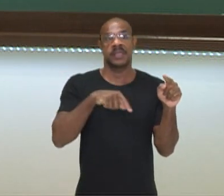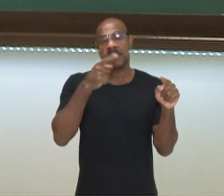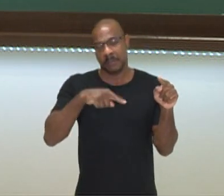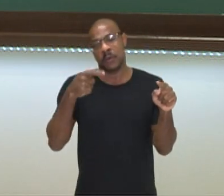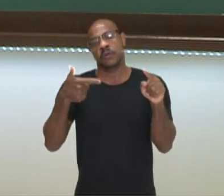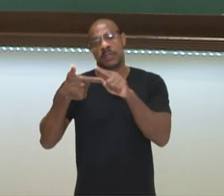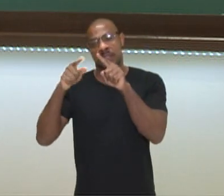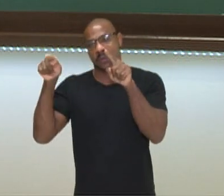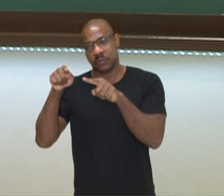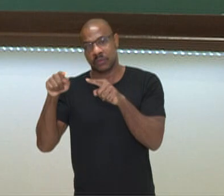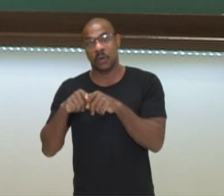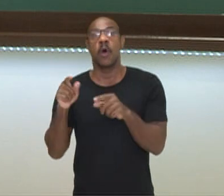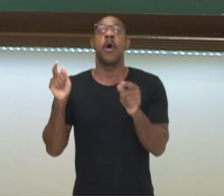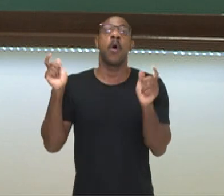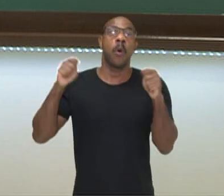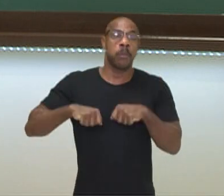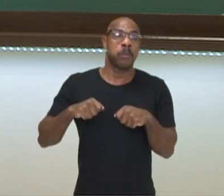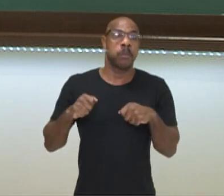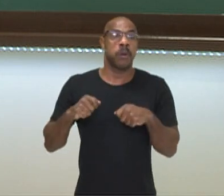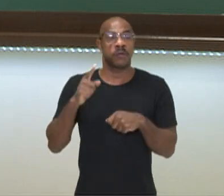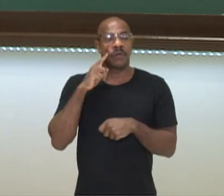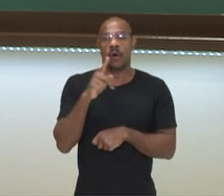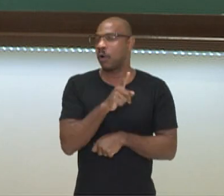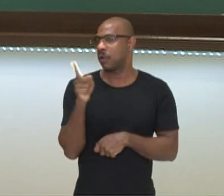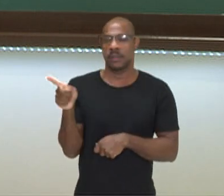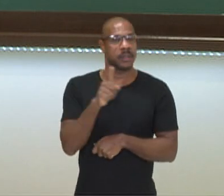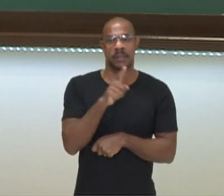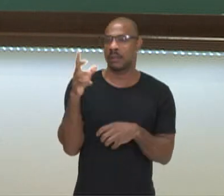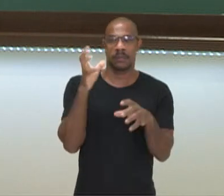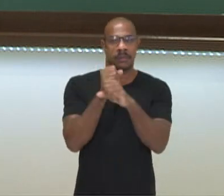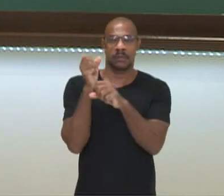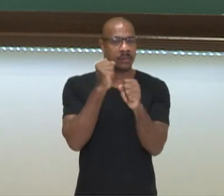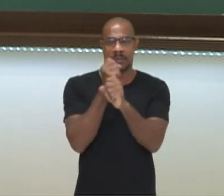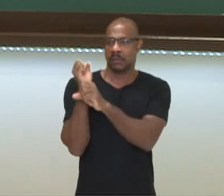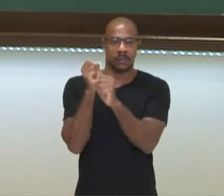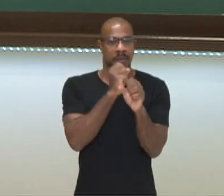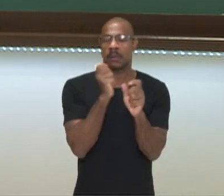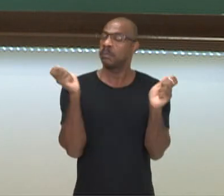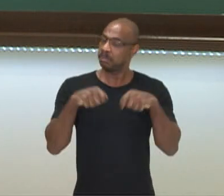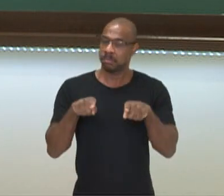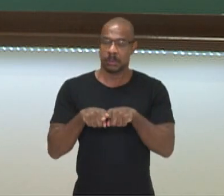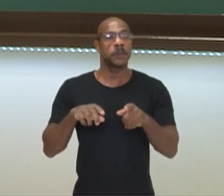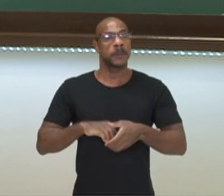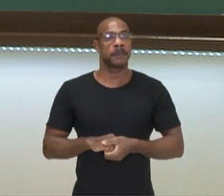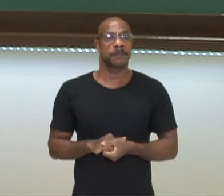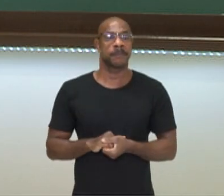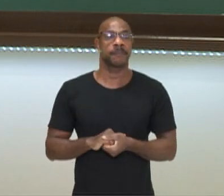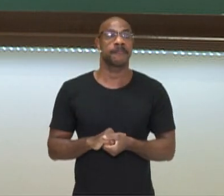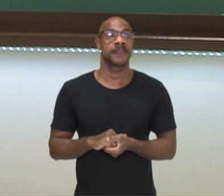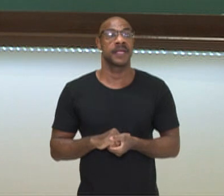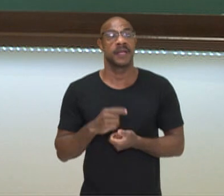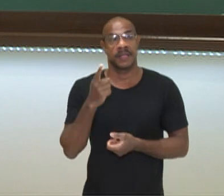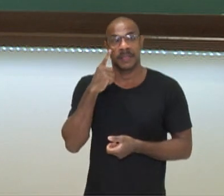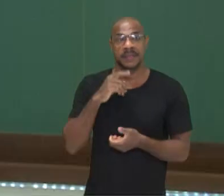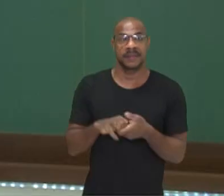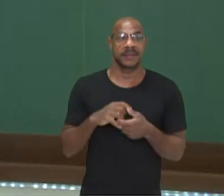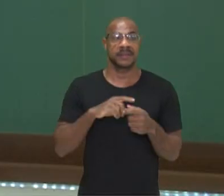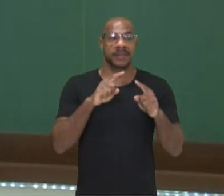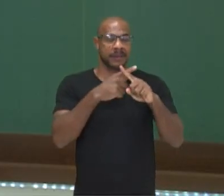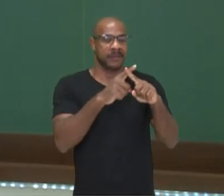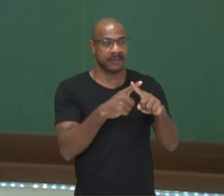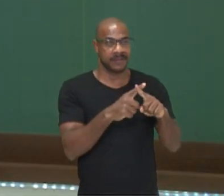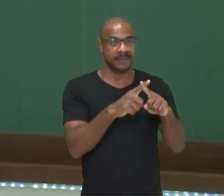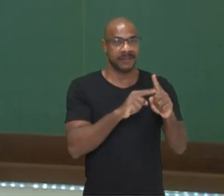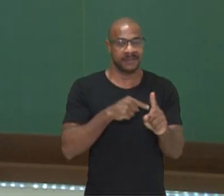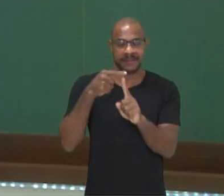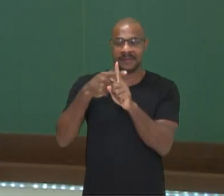fazendo no segundo, ou eu já posso ir olhando os 2 ao mesmo tempo, certo? Nesse parênteses aqui eu tenho uma multiplicação e tenho